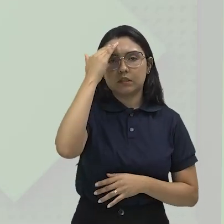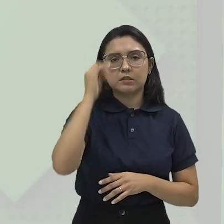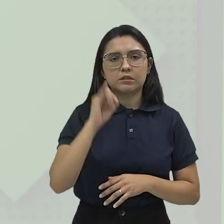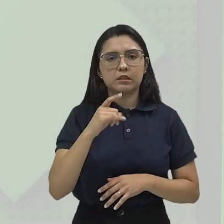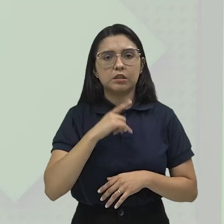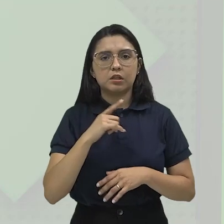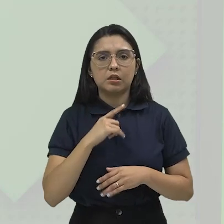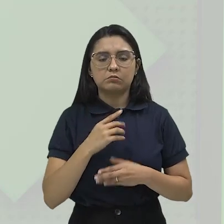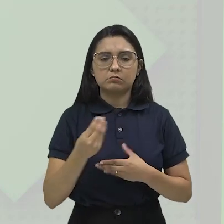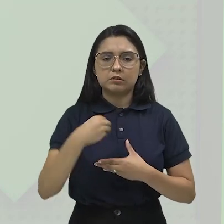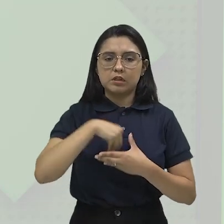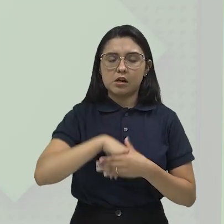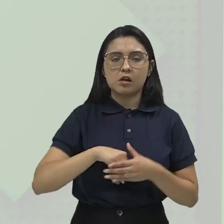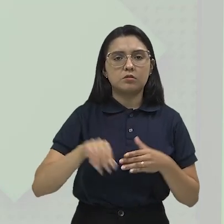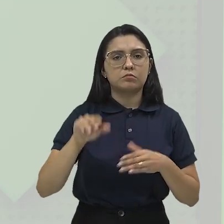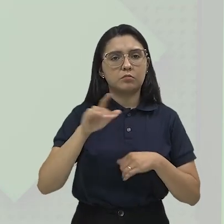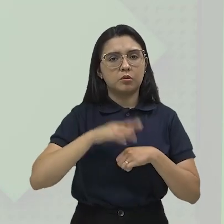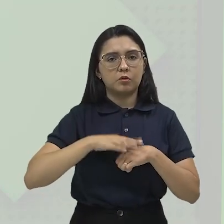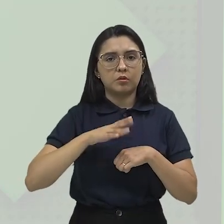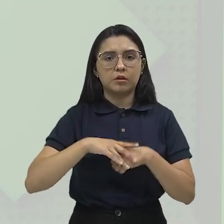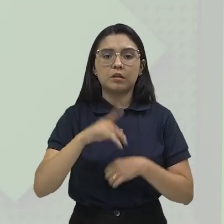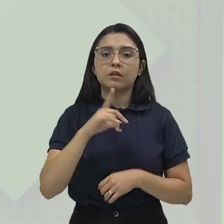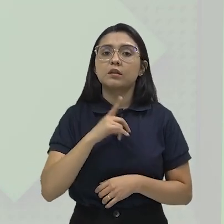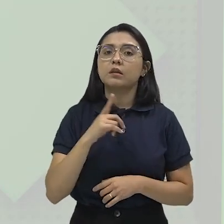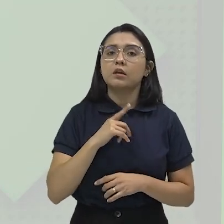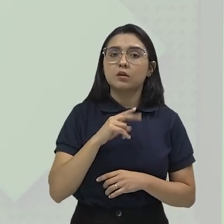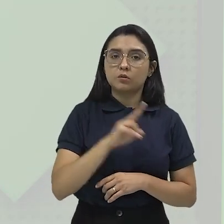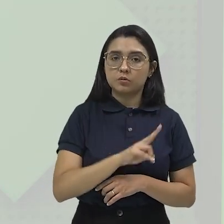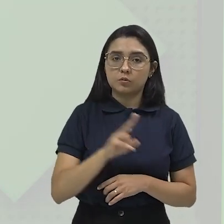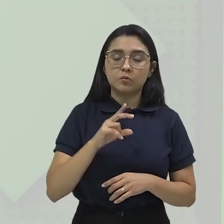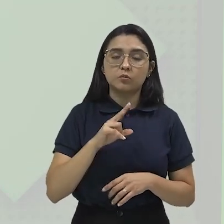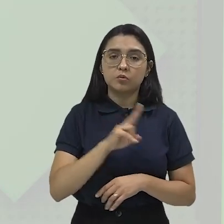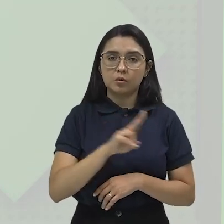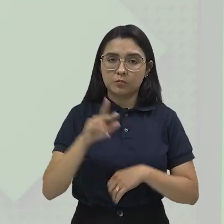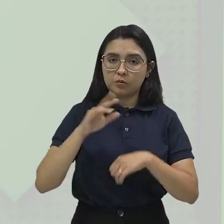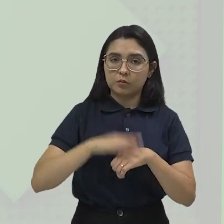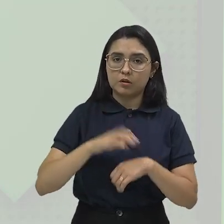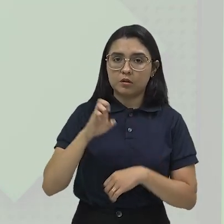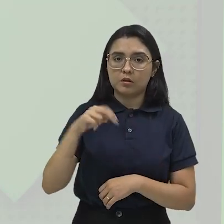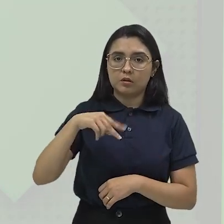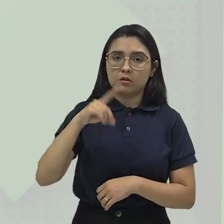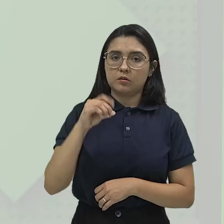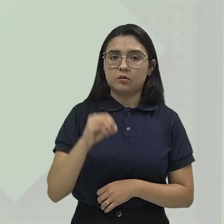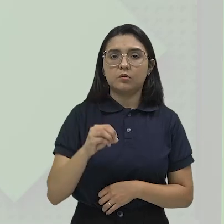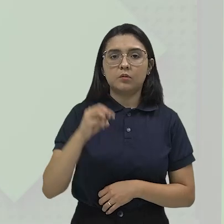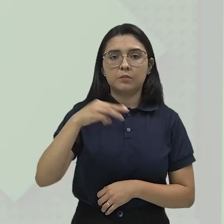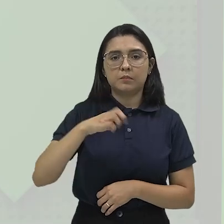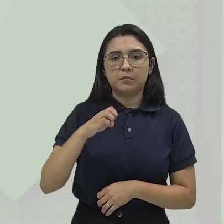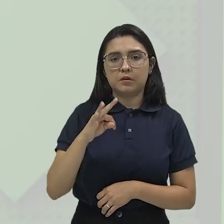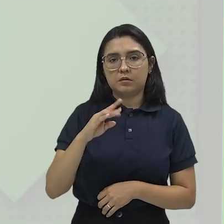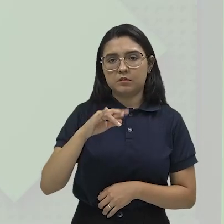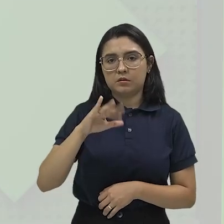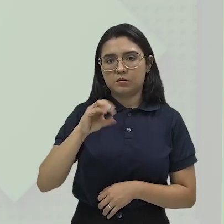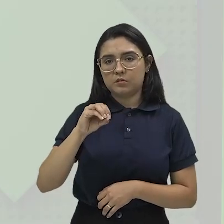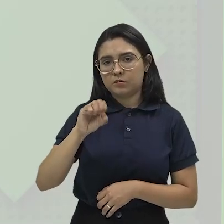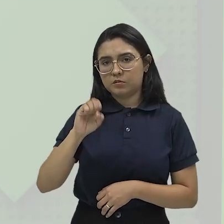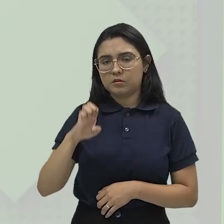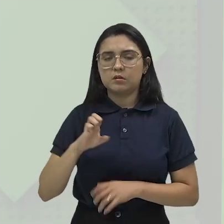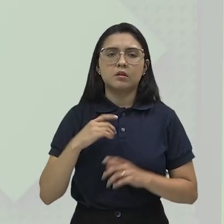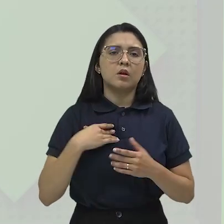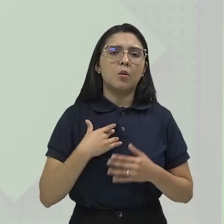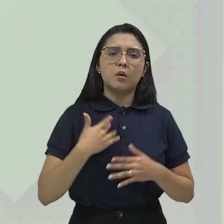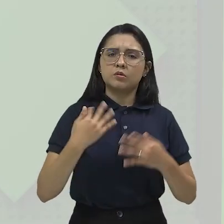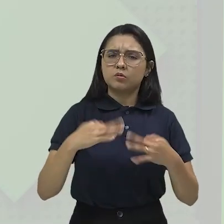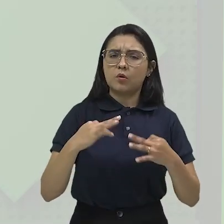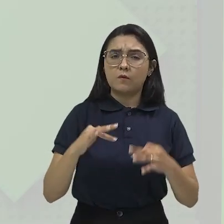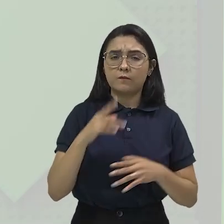alguma doença relacionada, tá? Existe uma doença chamada endometriose, que pode causar dores muito severas de cólica,